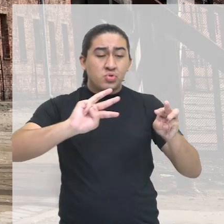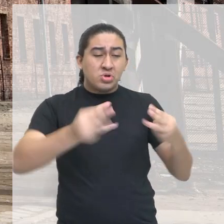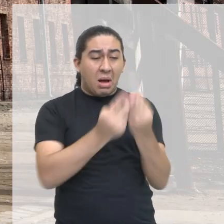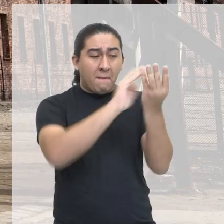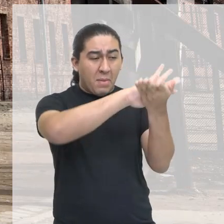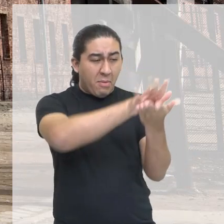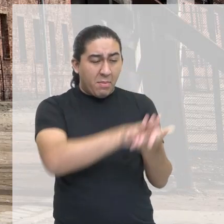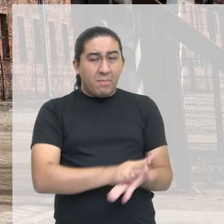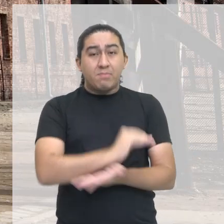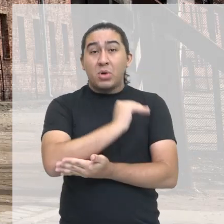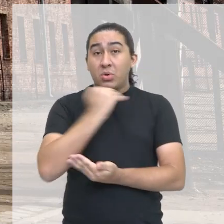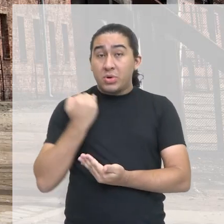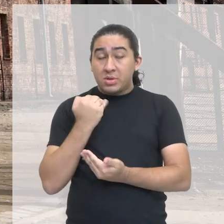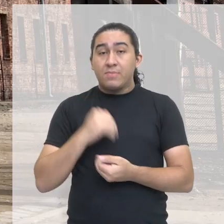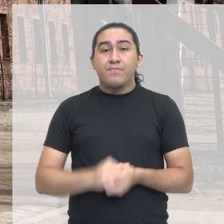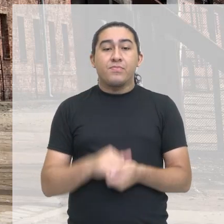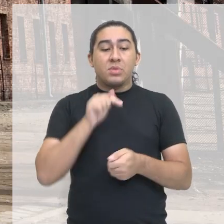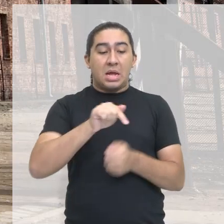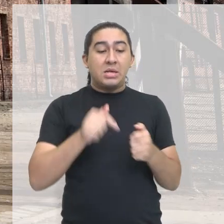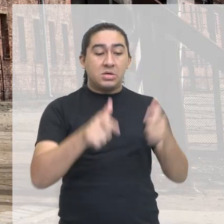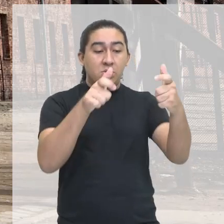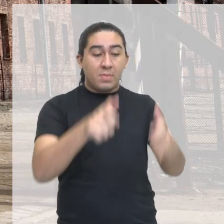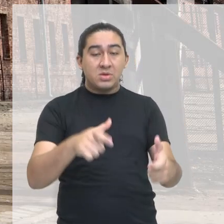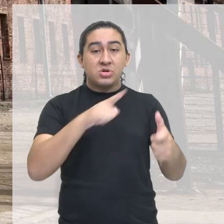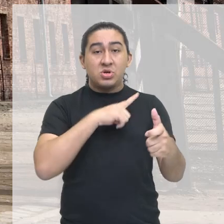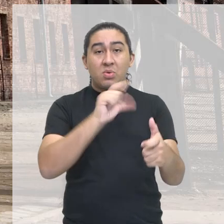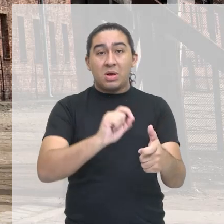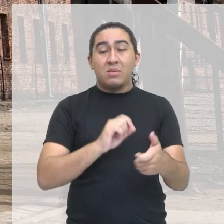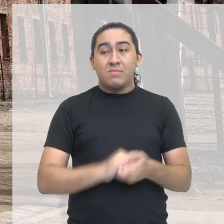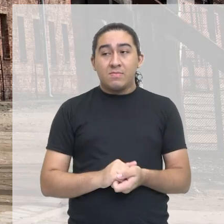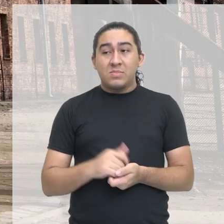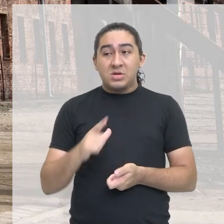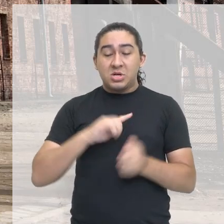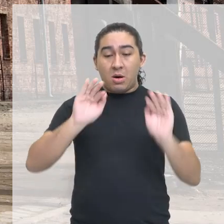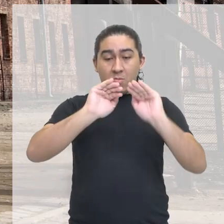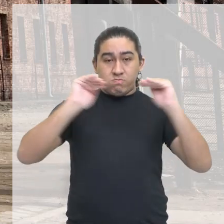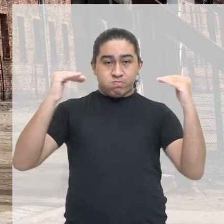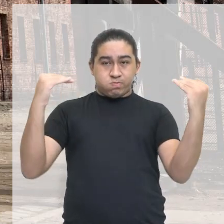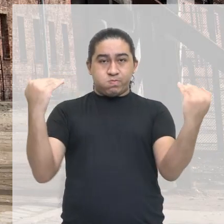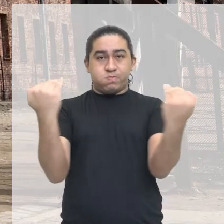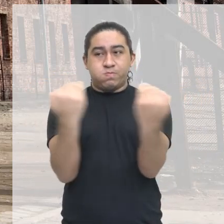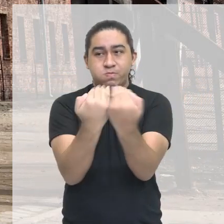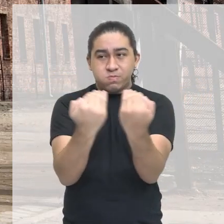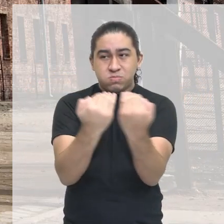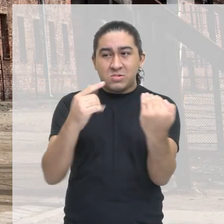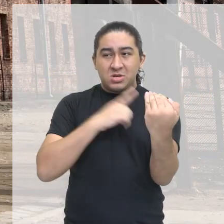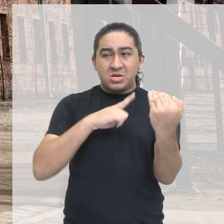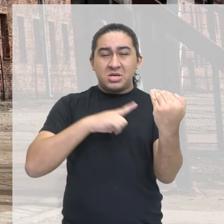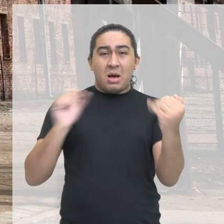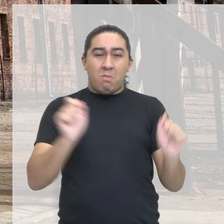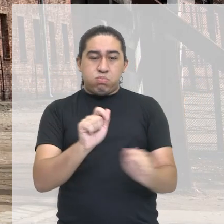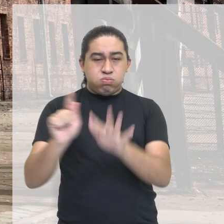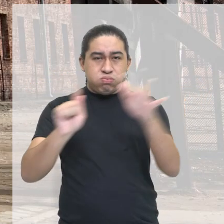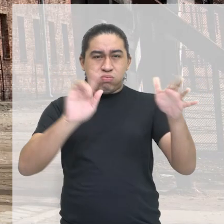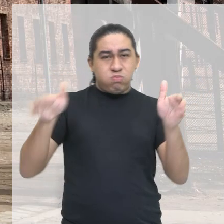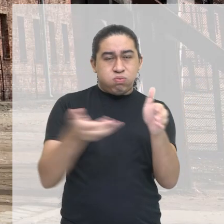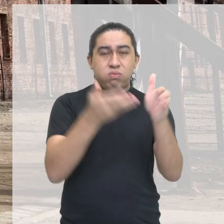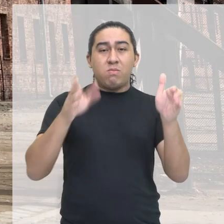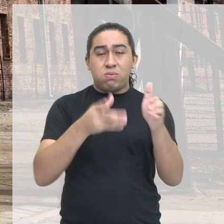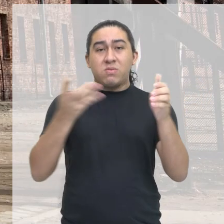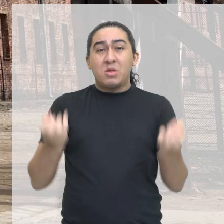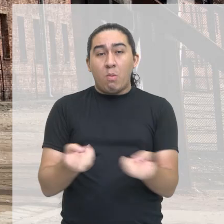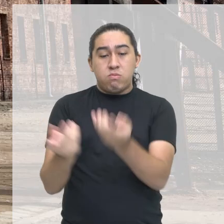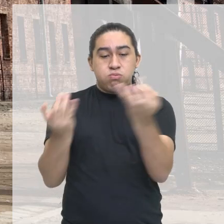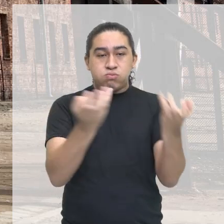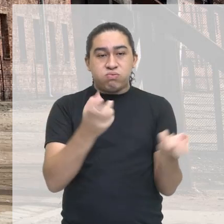judeus. Neste local havia a presença de câmaras de gás, que era justamente uma das medidas adotadas